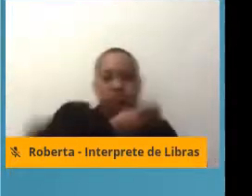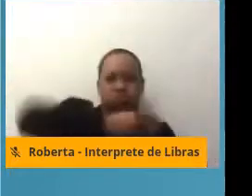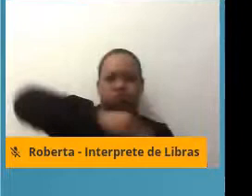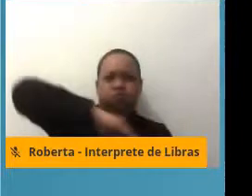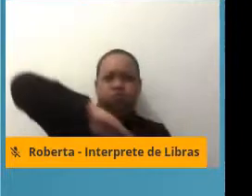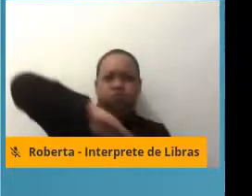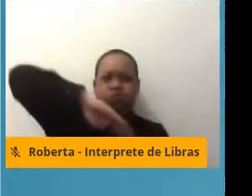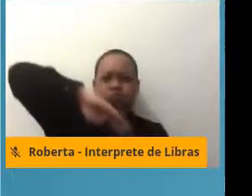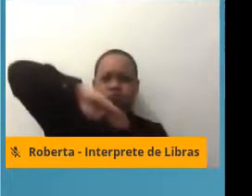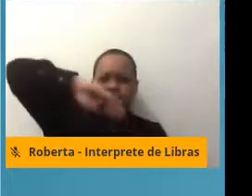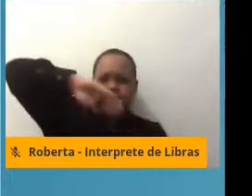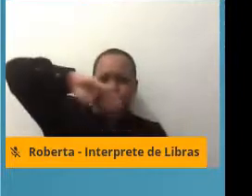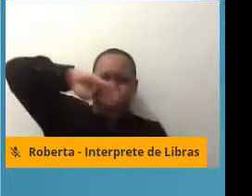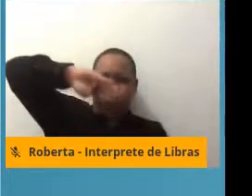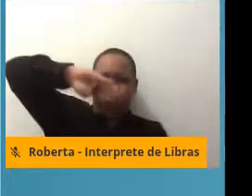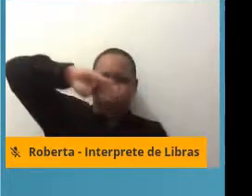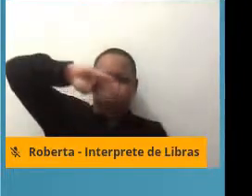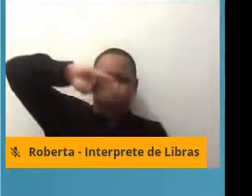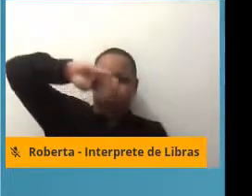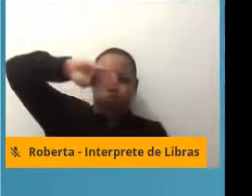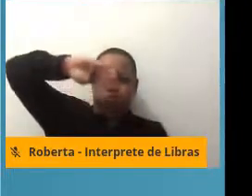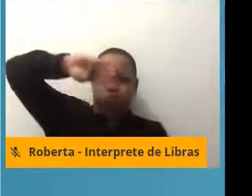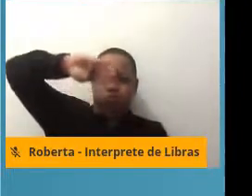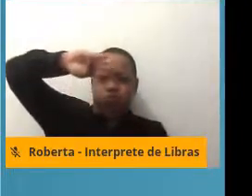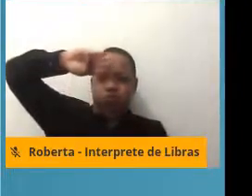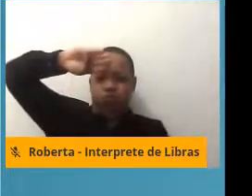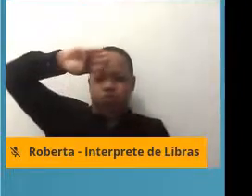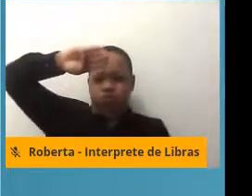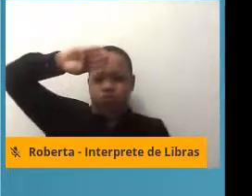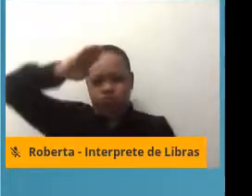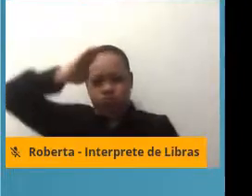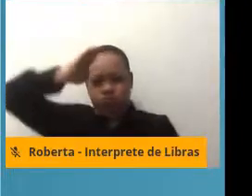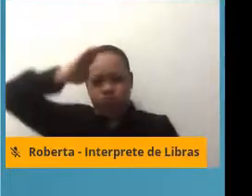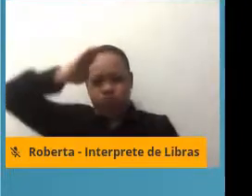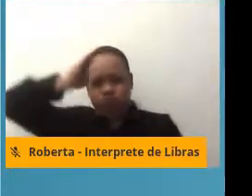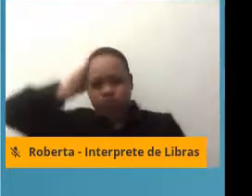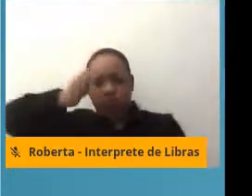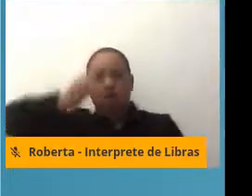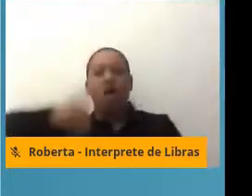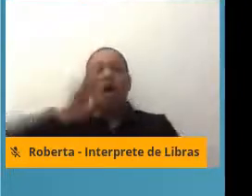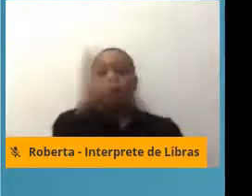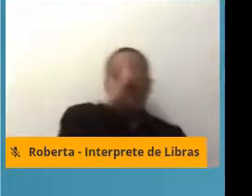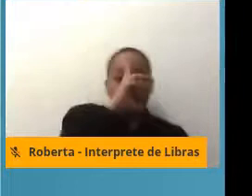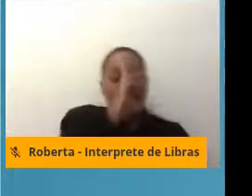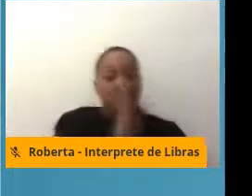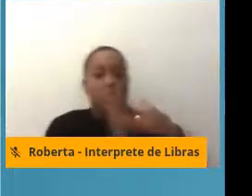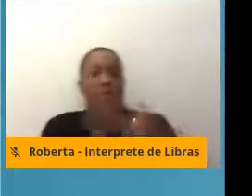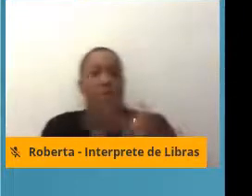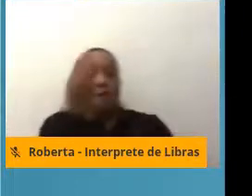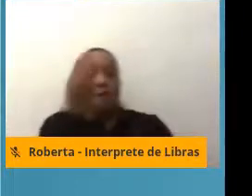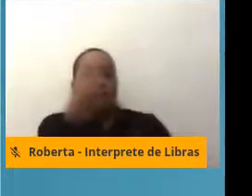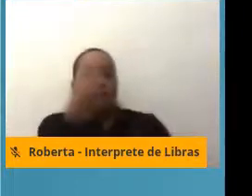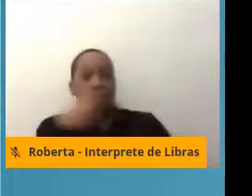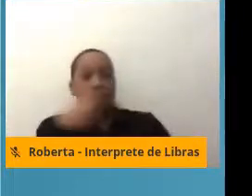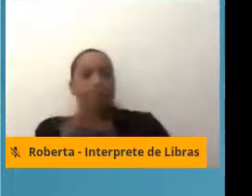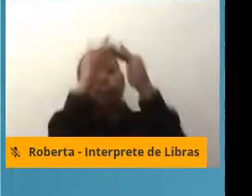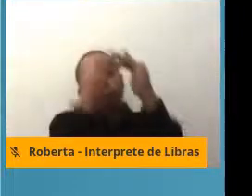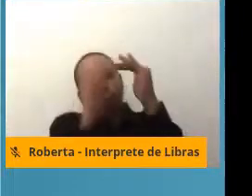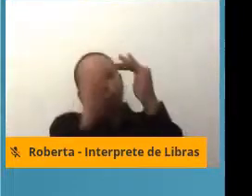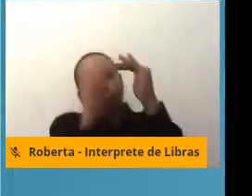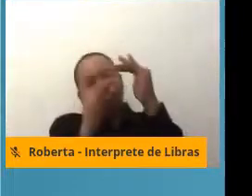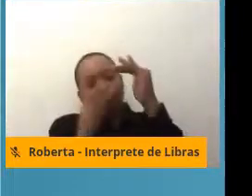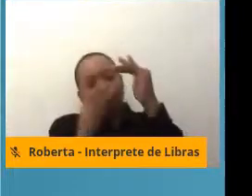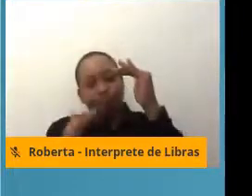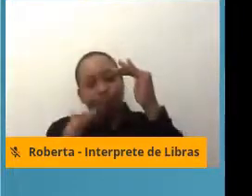até março, tiveram um pico grande, uma queda, né? E essa queda se manteve do número de casos. Isso aqui é